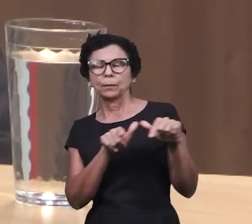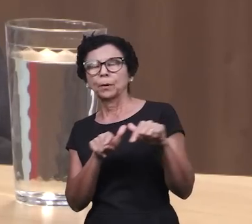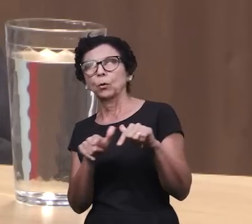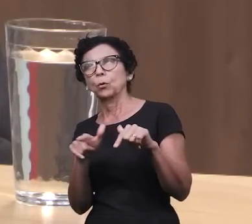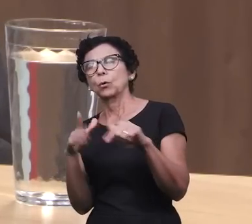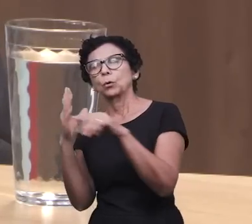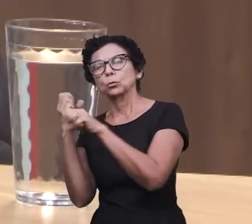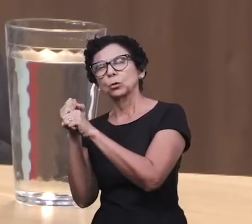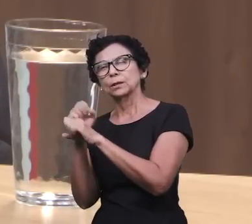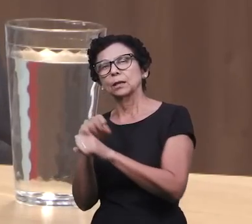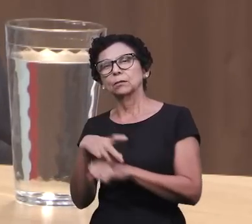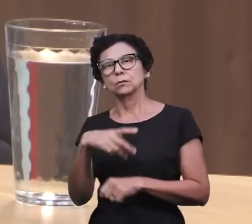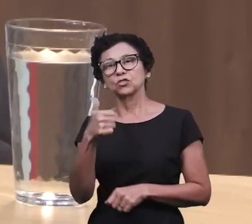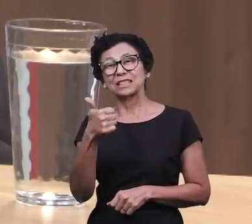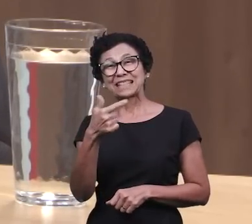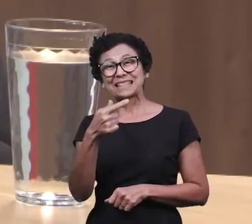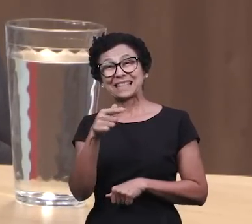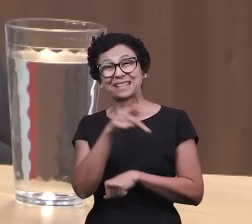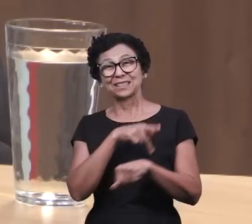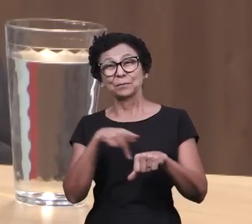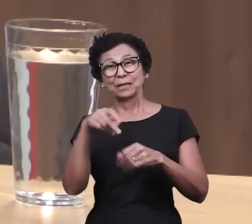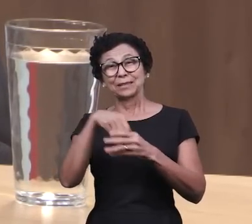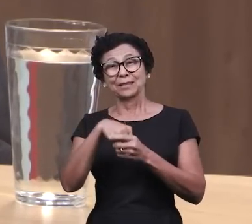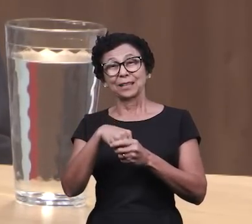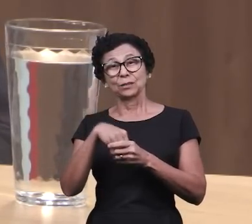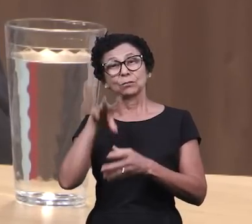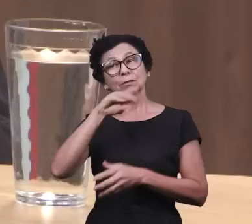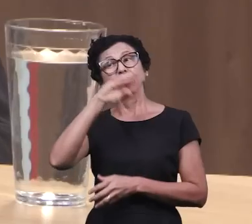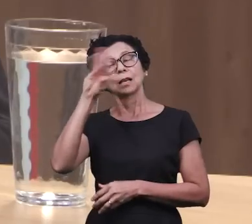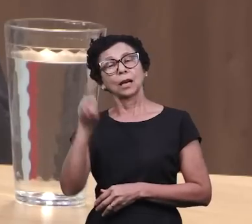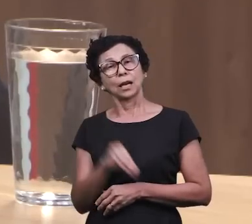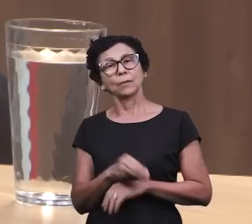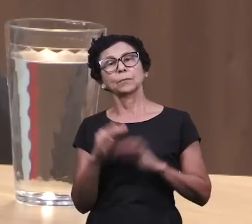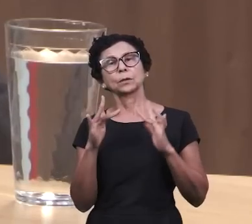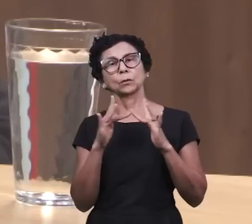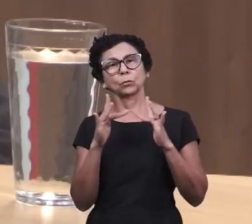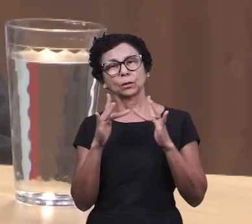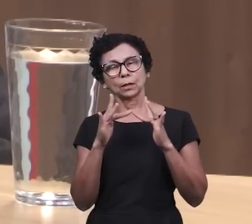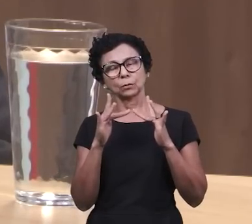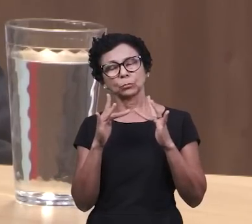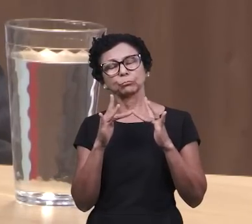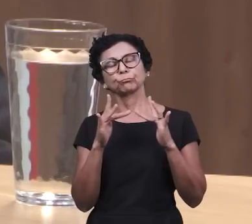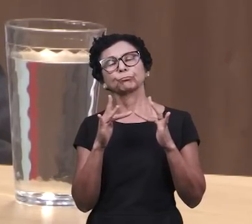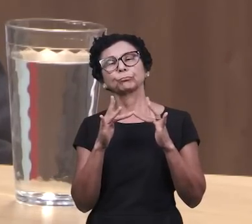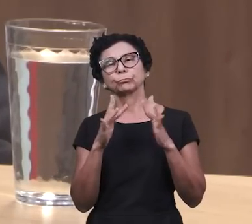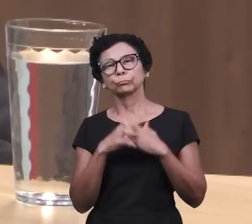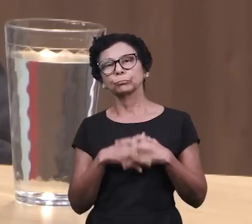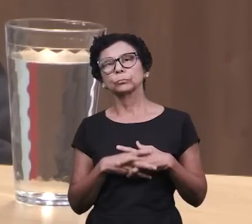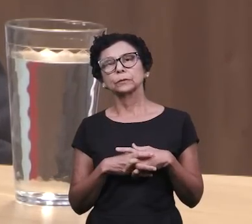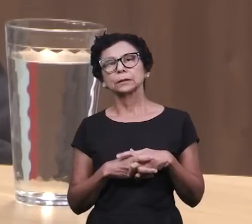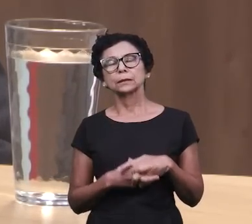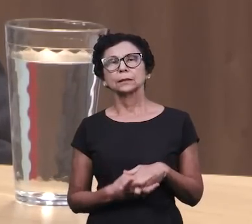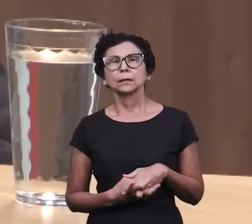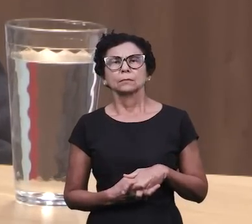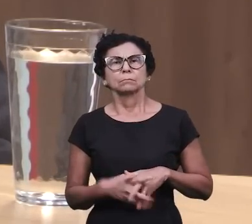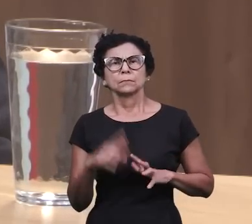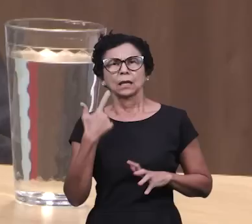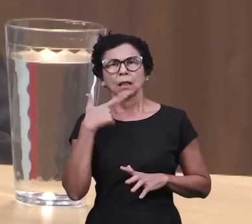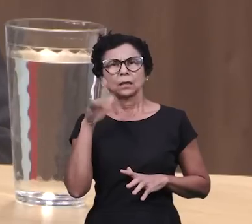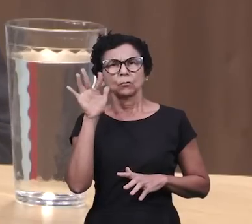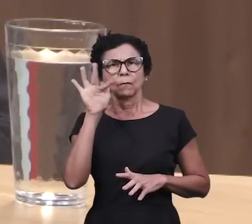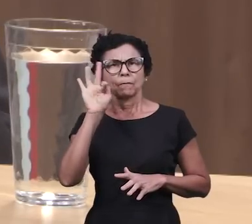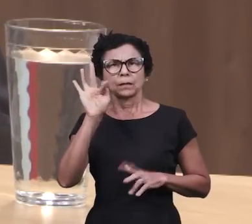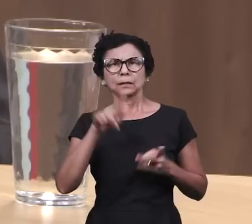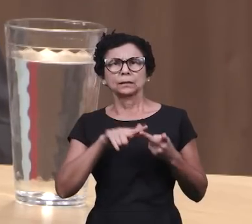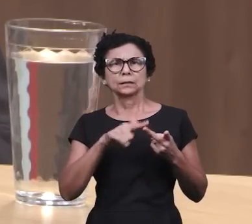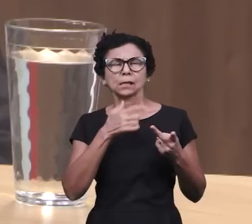nós temos um total de 17 países na África com os quais nós mantemos comunhão. Inclusive países de língua